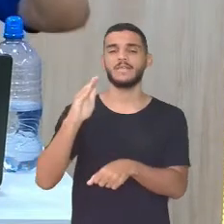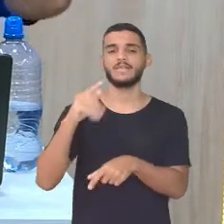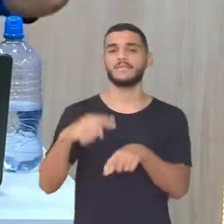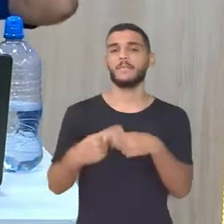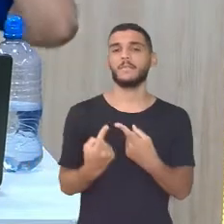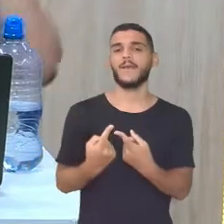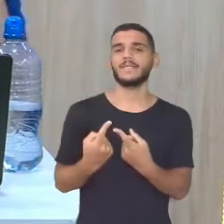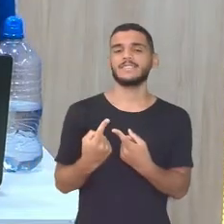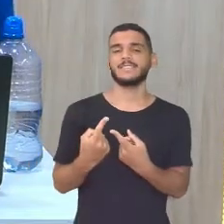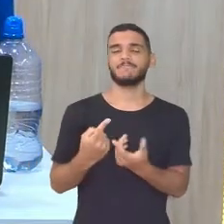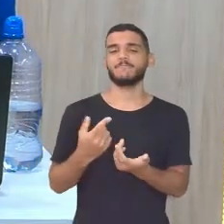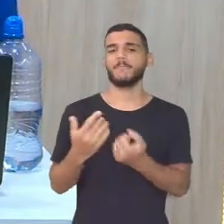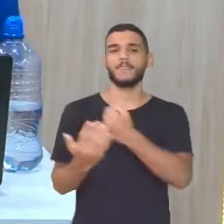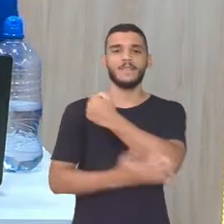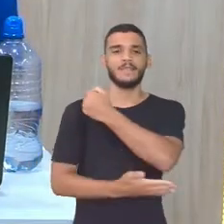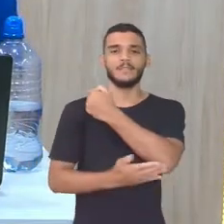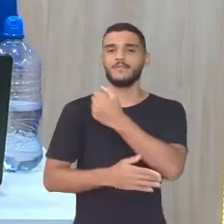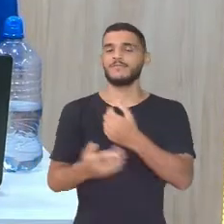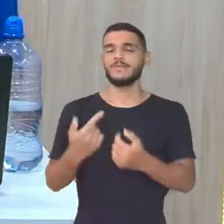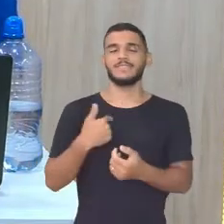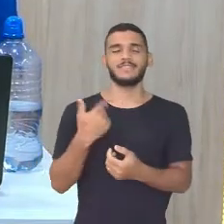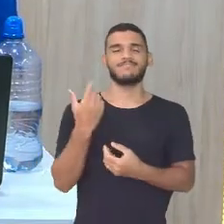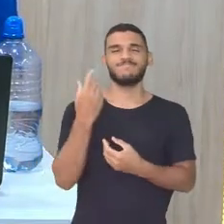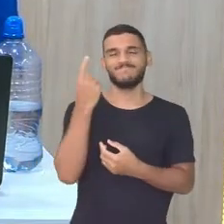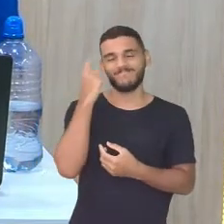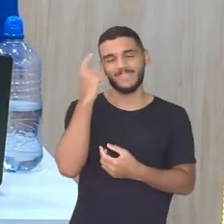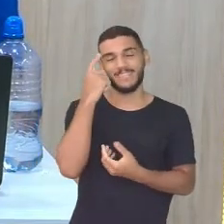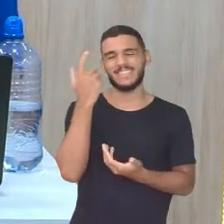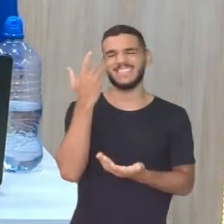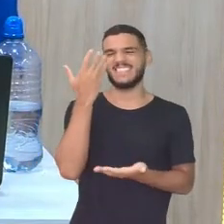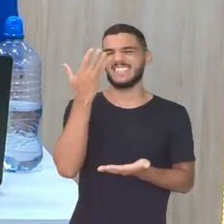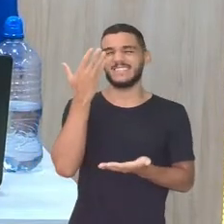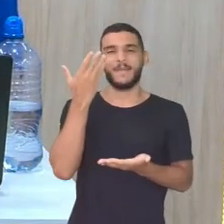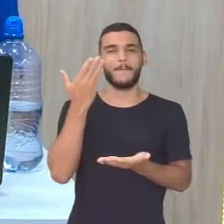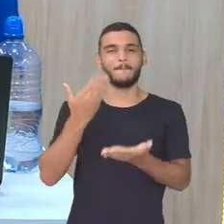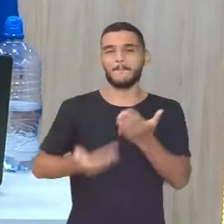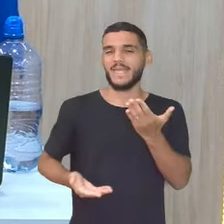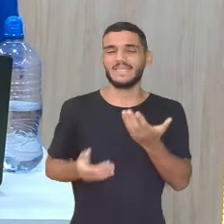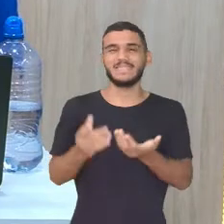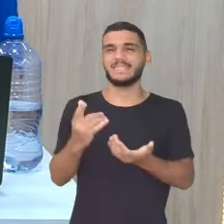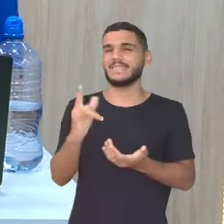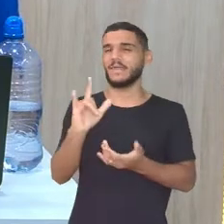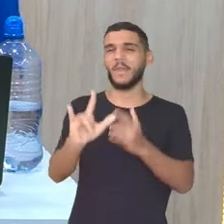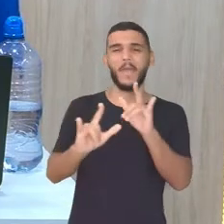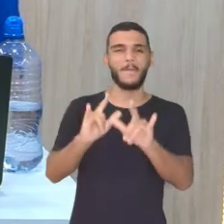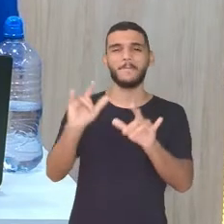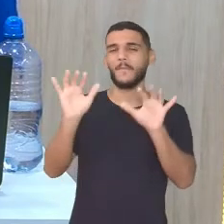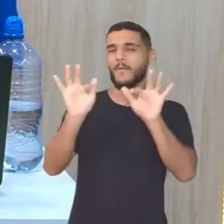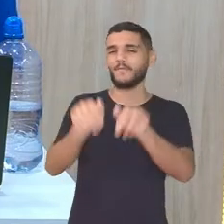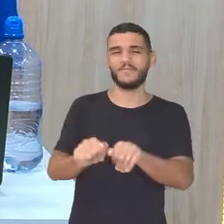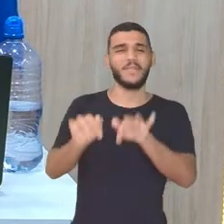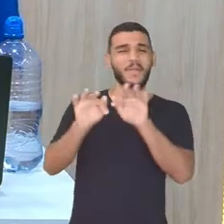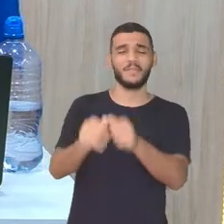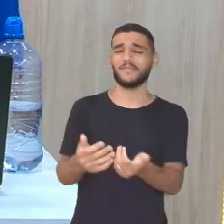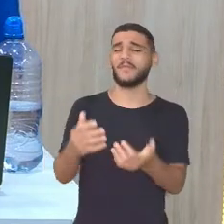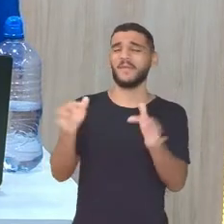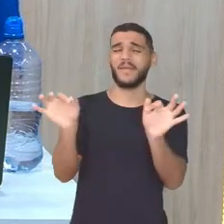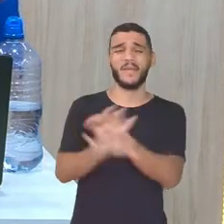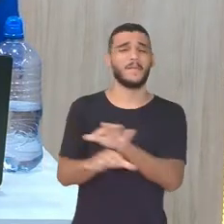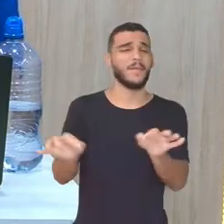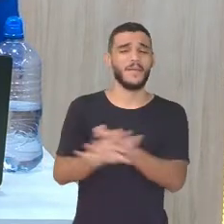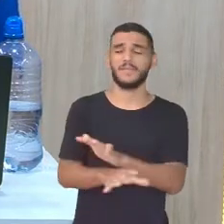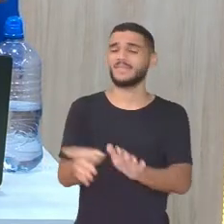espaço, tá perdendo tempo com a pessoa que a gente gosta. E não é bem assim. Tem espaço para todo mundo? Tem. No coração de todo mundo. E